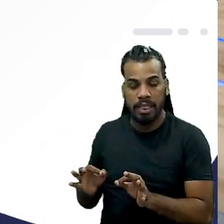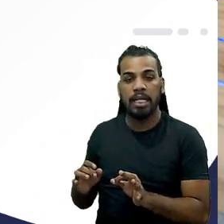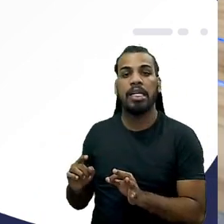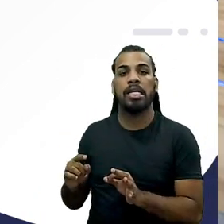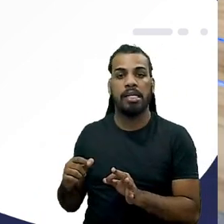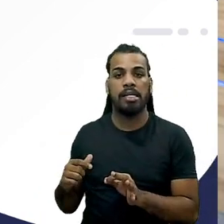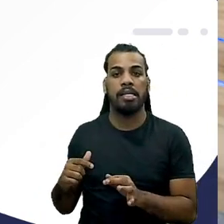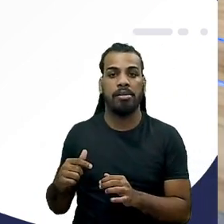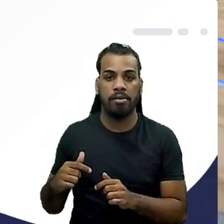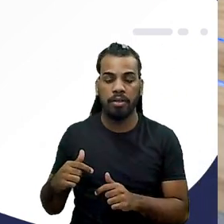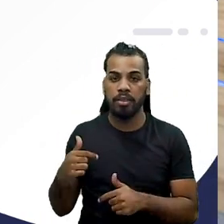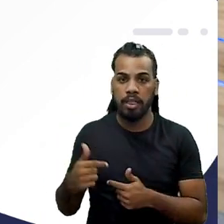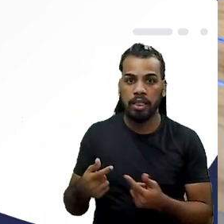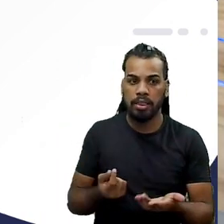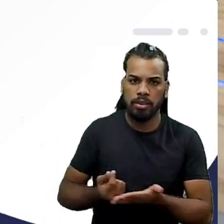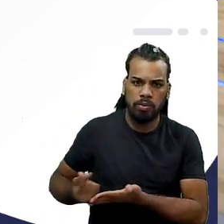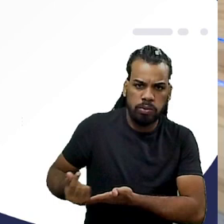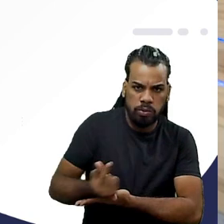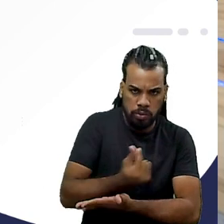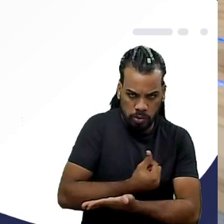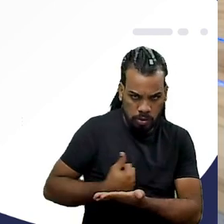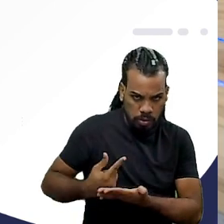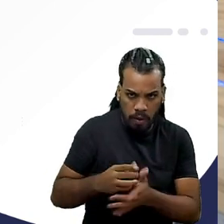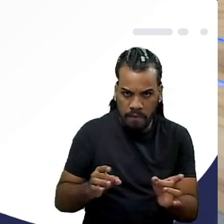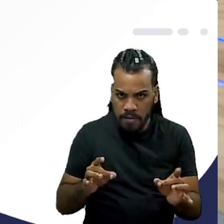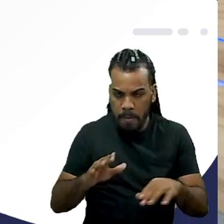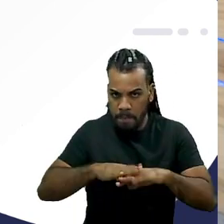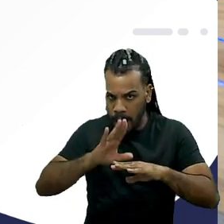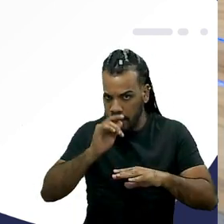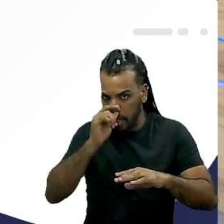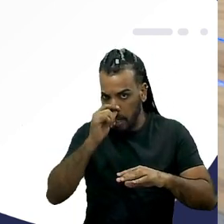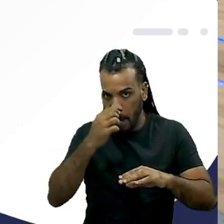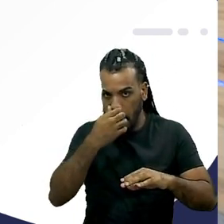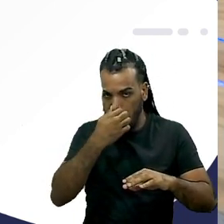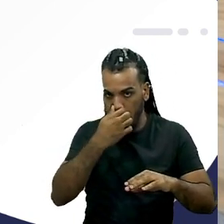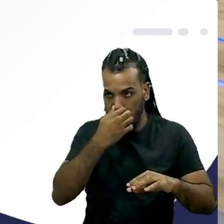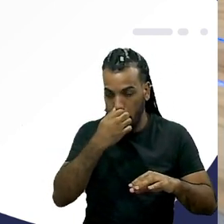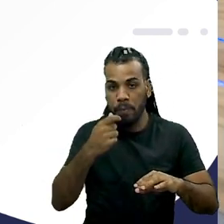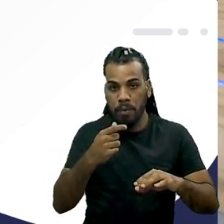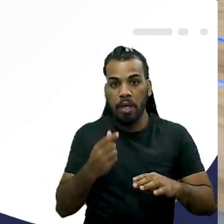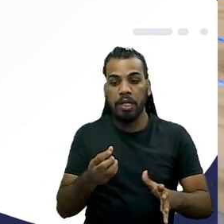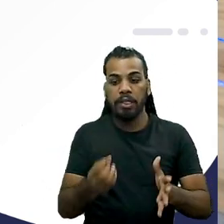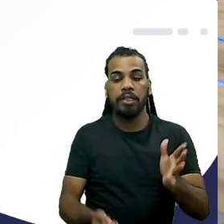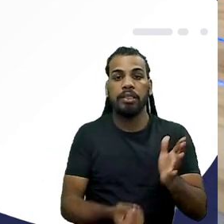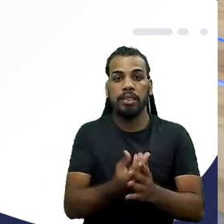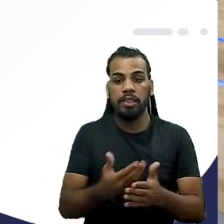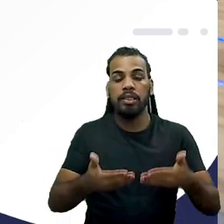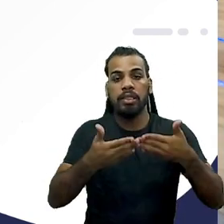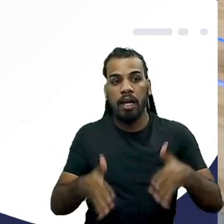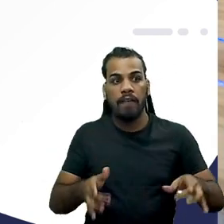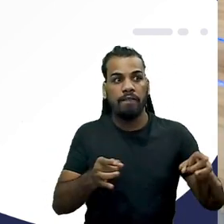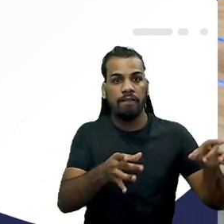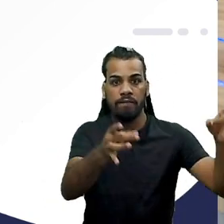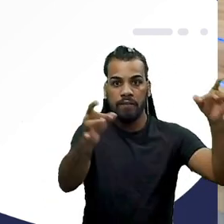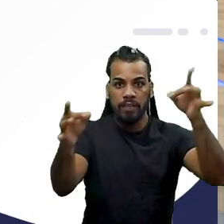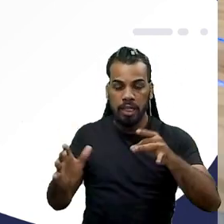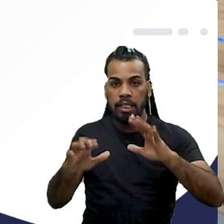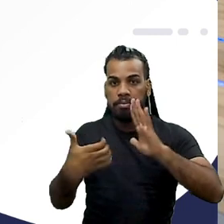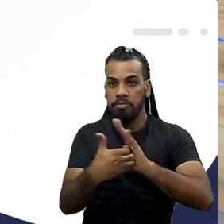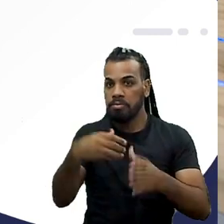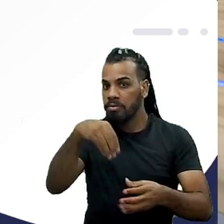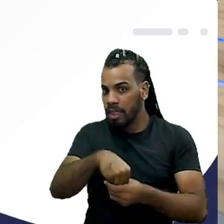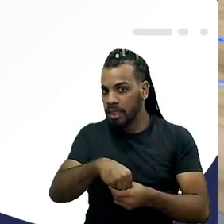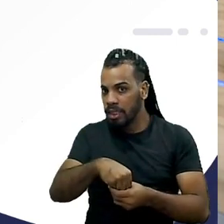com produtos de maior giro, aqueles que vendem mais, e quando criamos condições de ampliar canais de vendas na